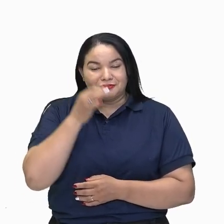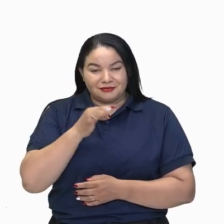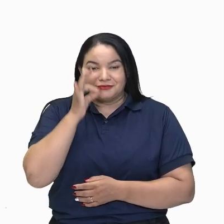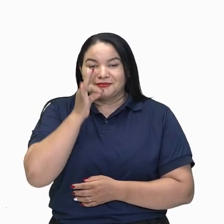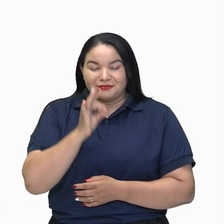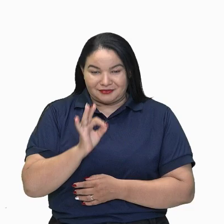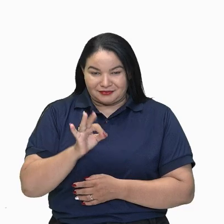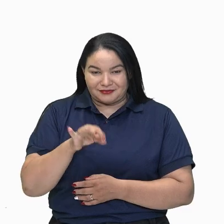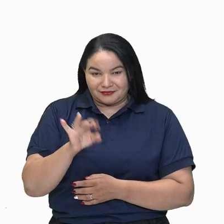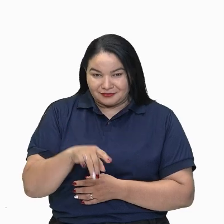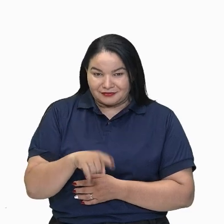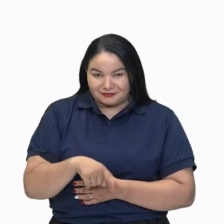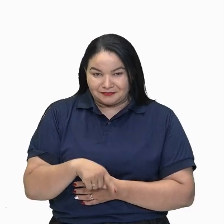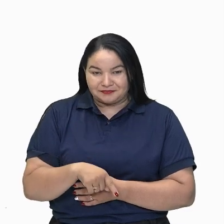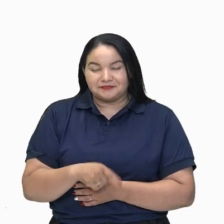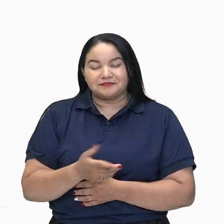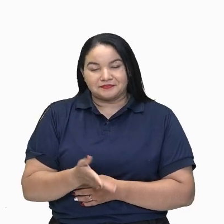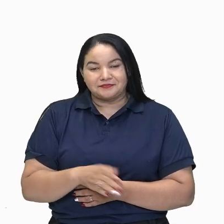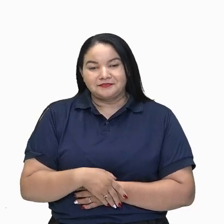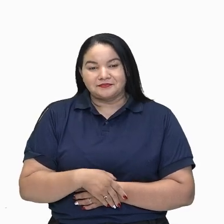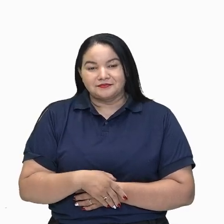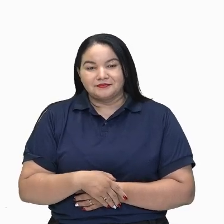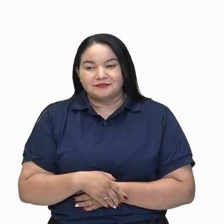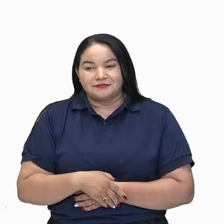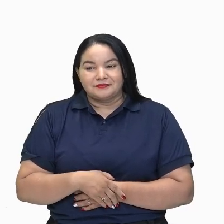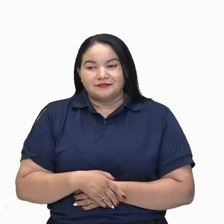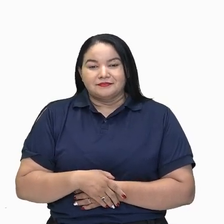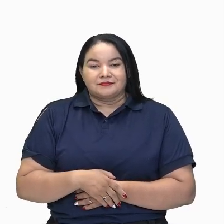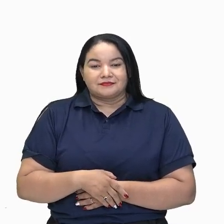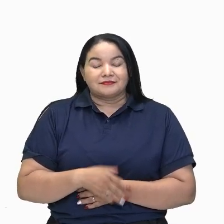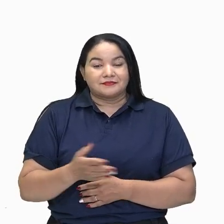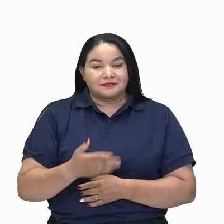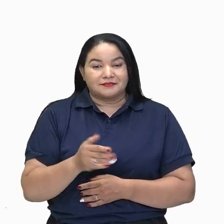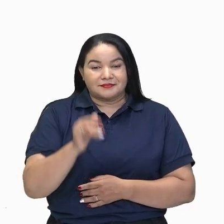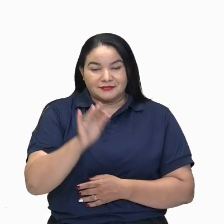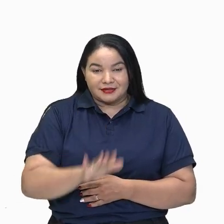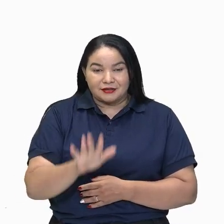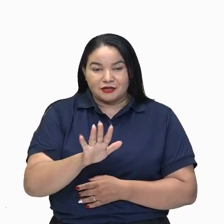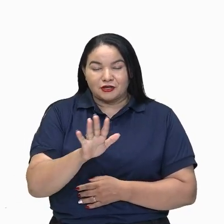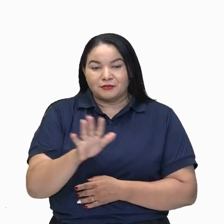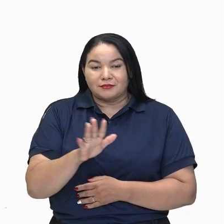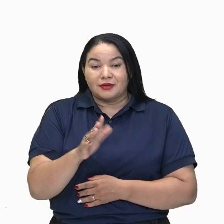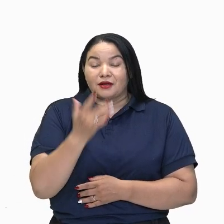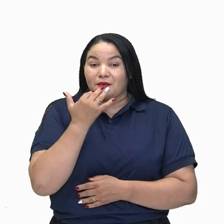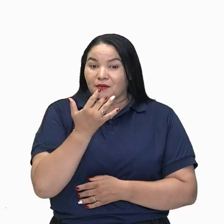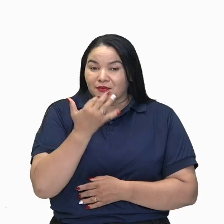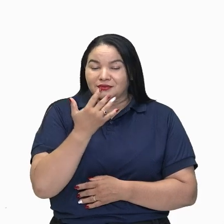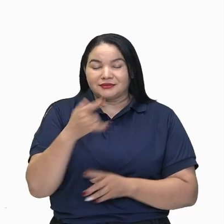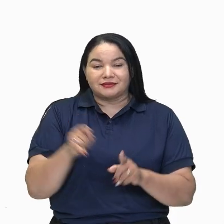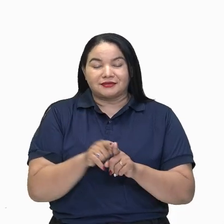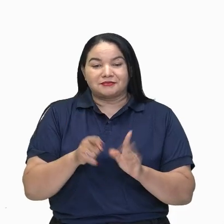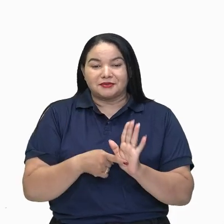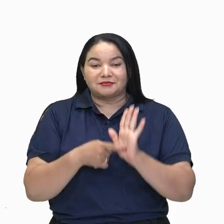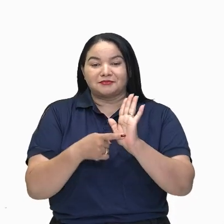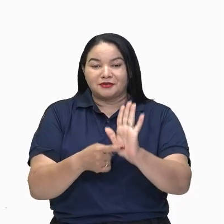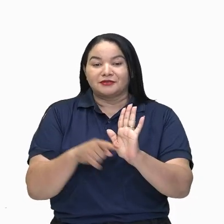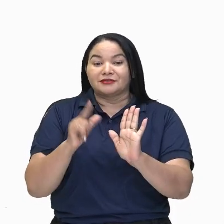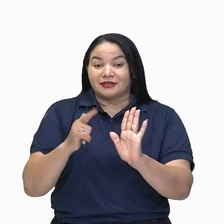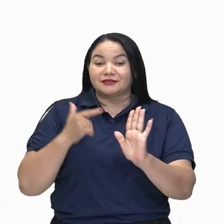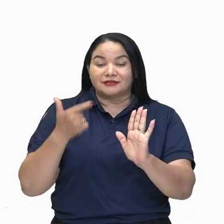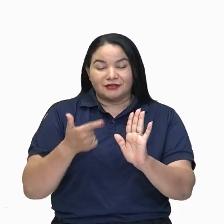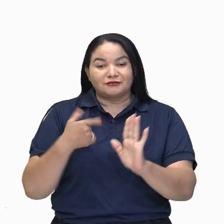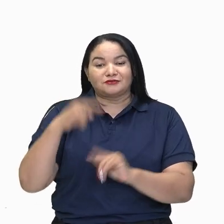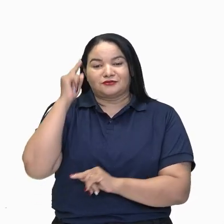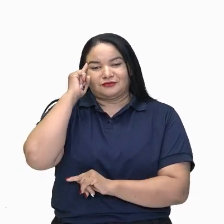não é verdade? Então, a imagem é colorida e mostra a ação